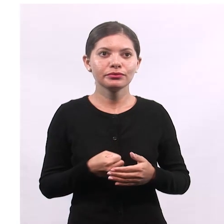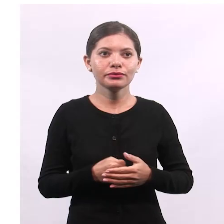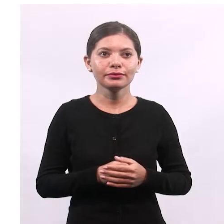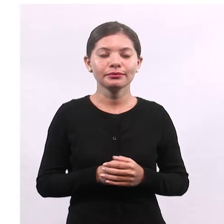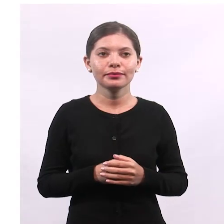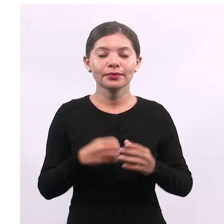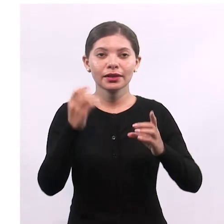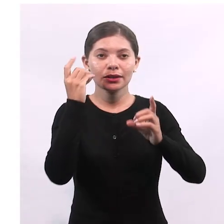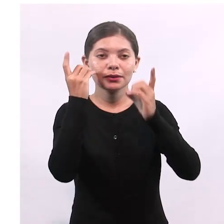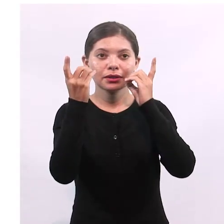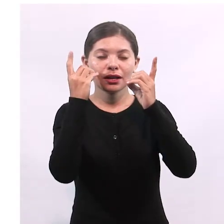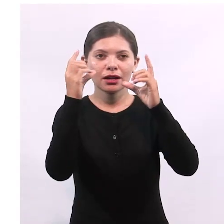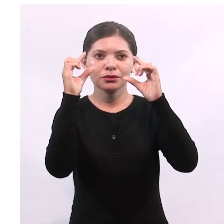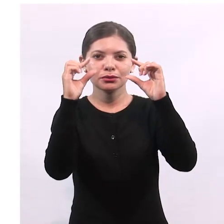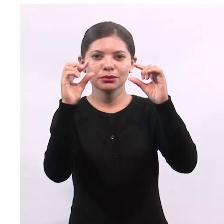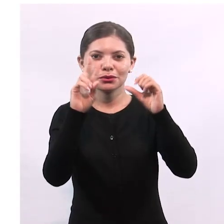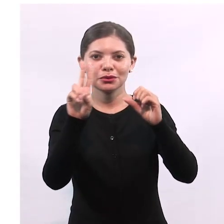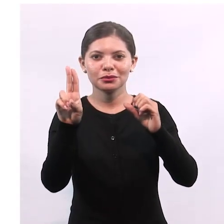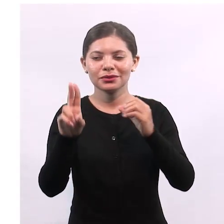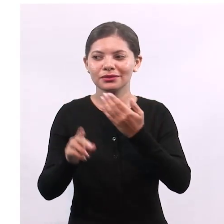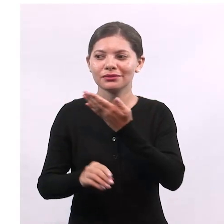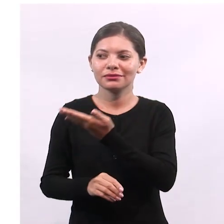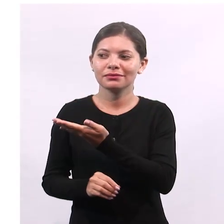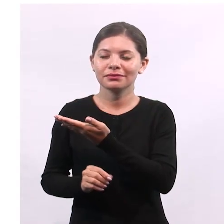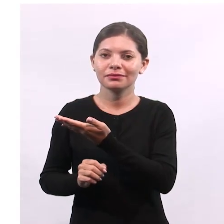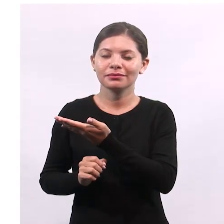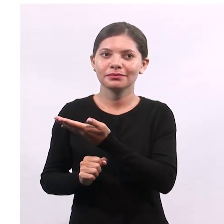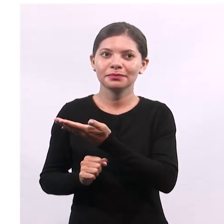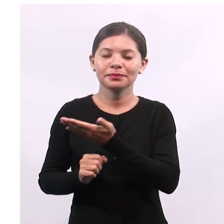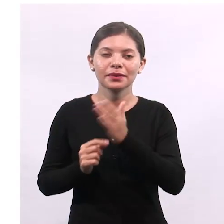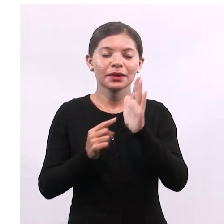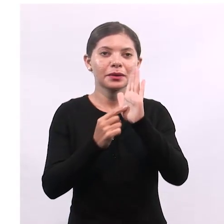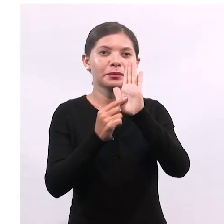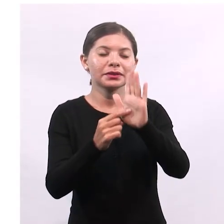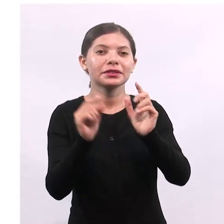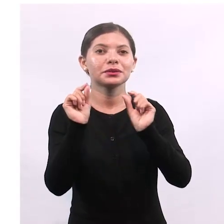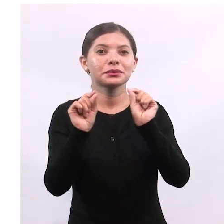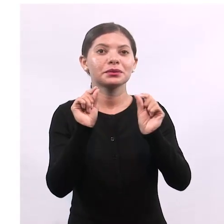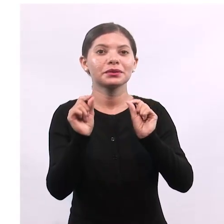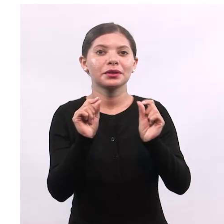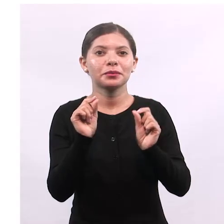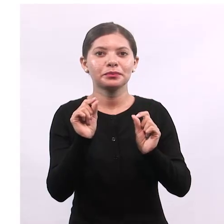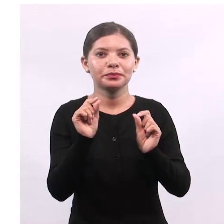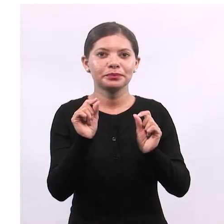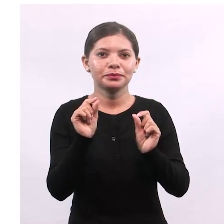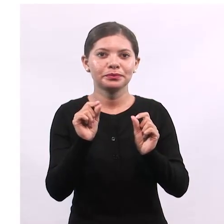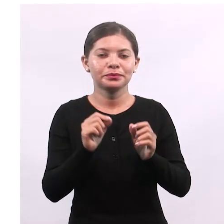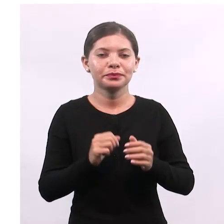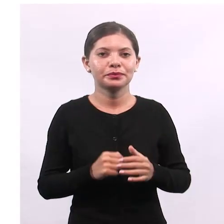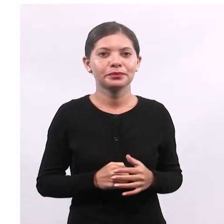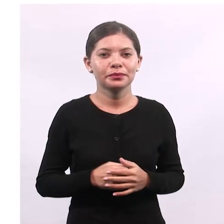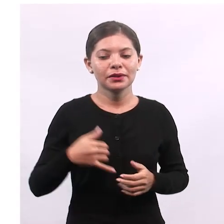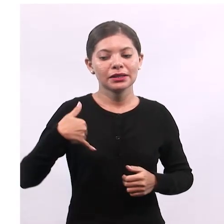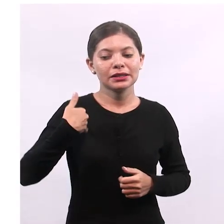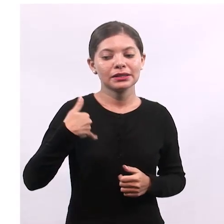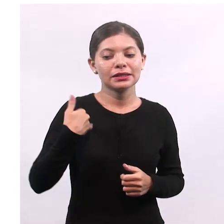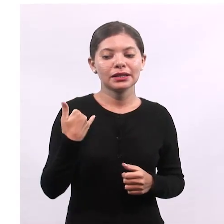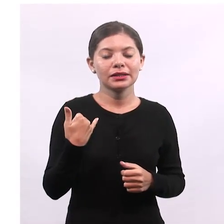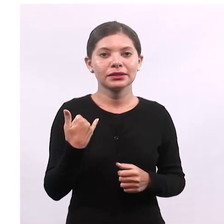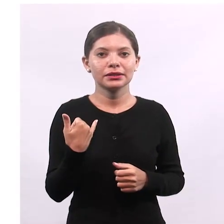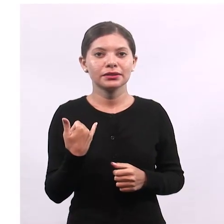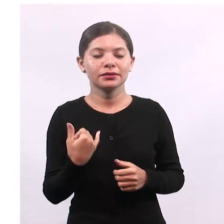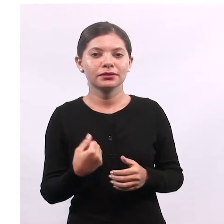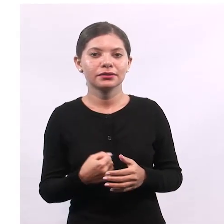traz quando ele apresenta as taxas de distorção idade série que